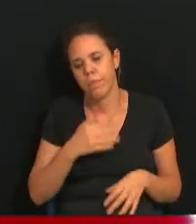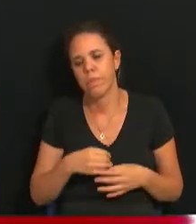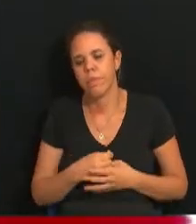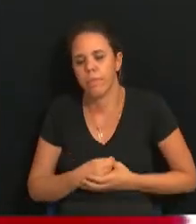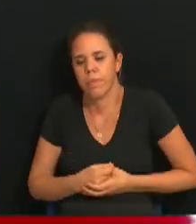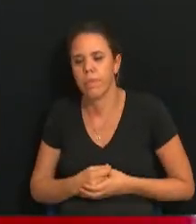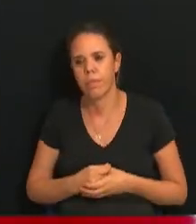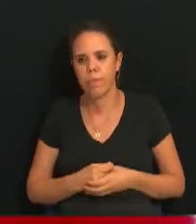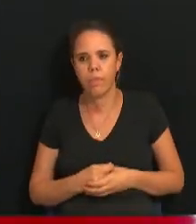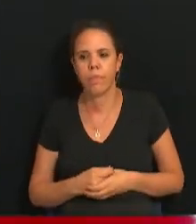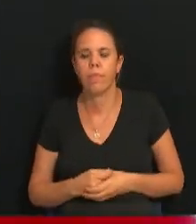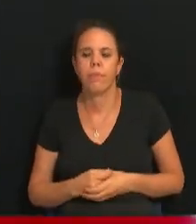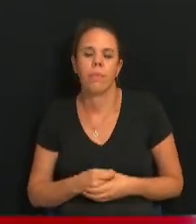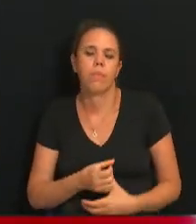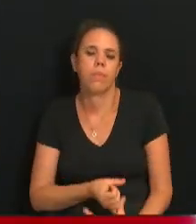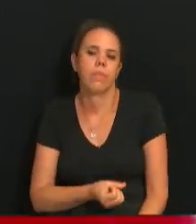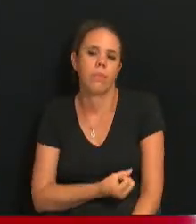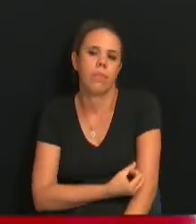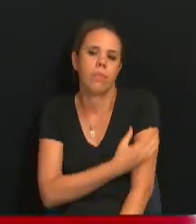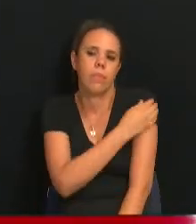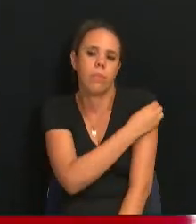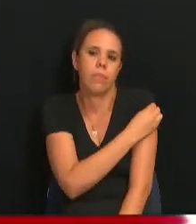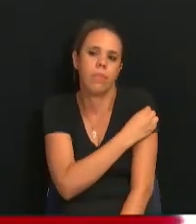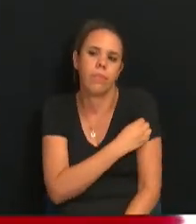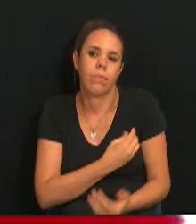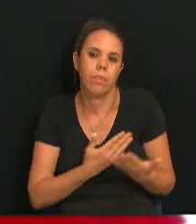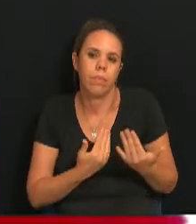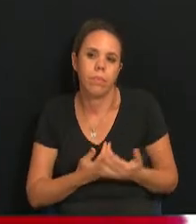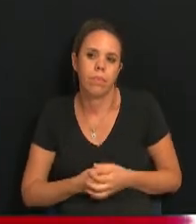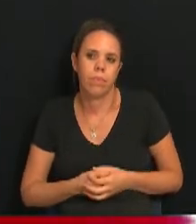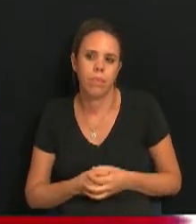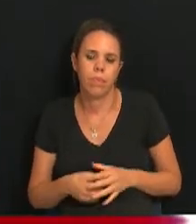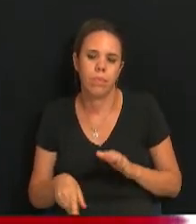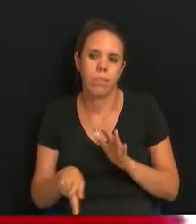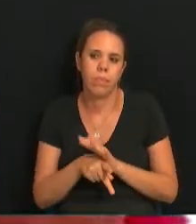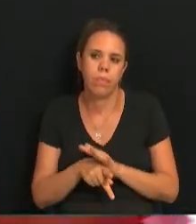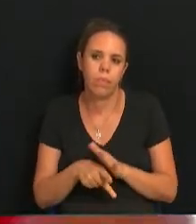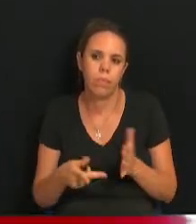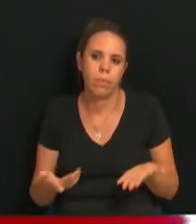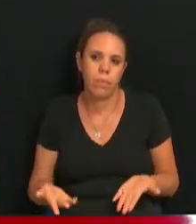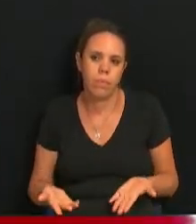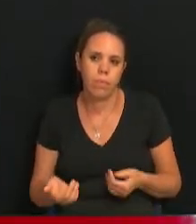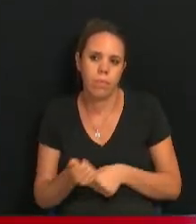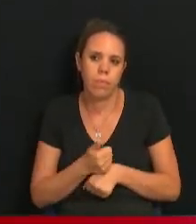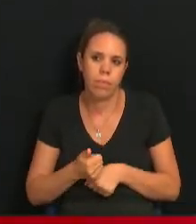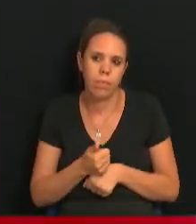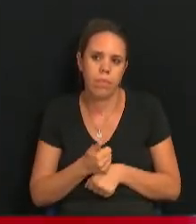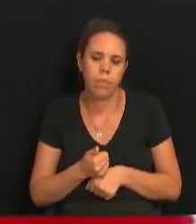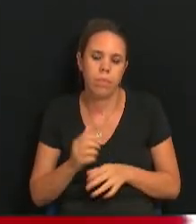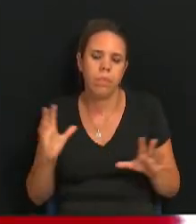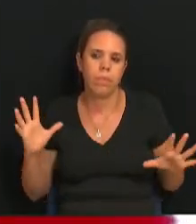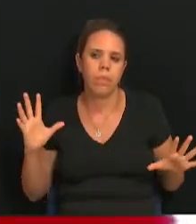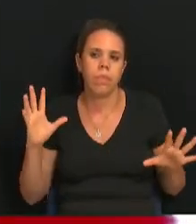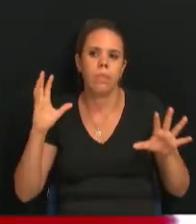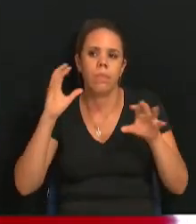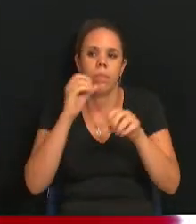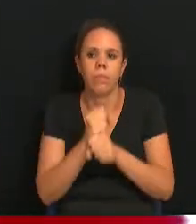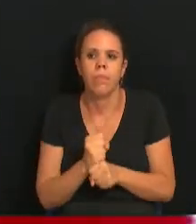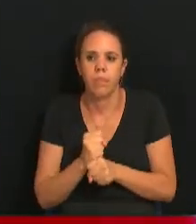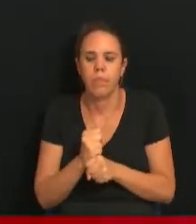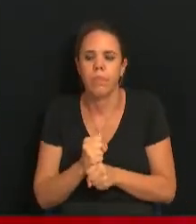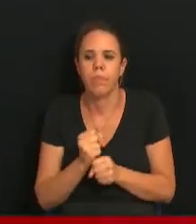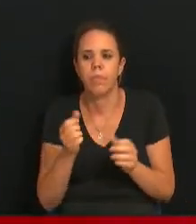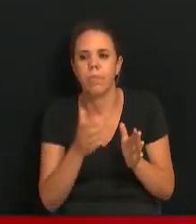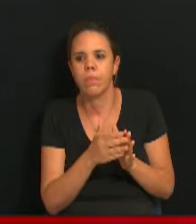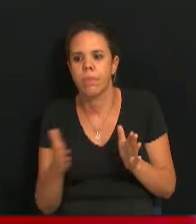todo o ensino fundamental, e educação de jovens e adultos, né? Uma especificidade nossa. Nós estamos em toda a extensão da rede